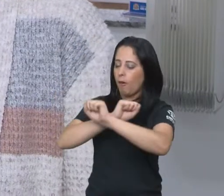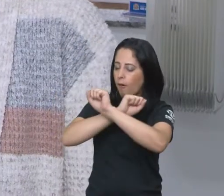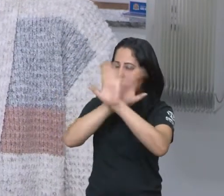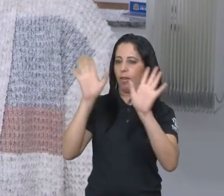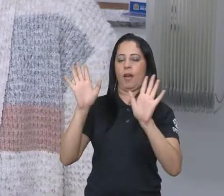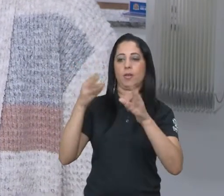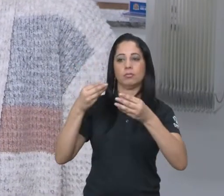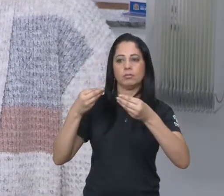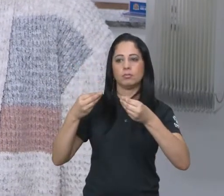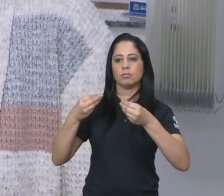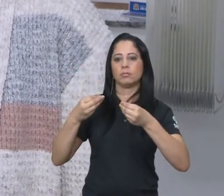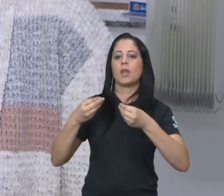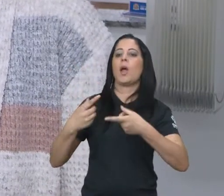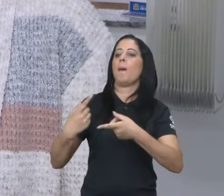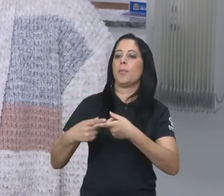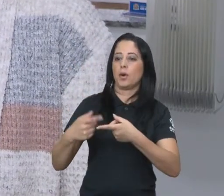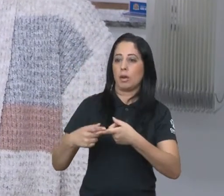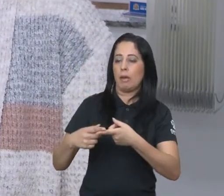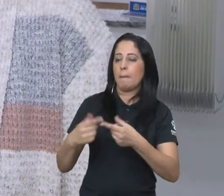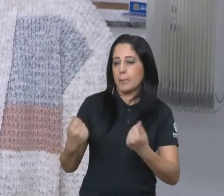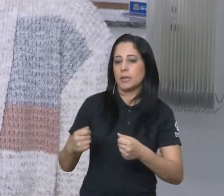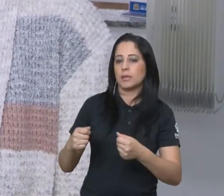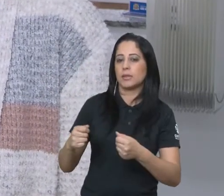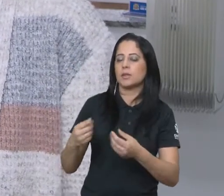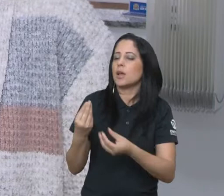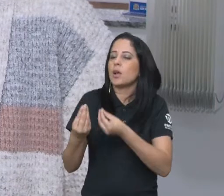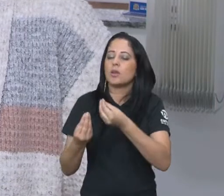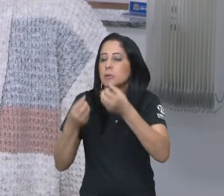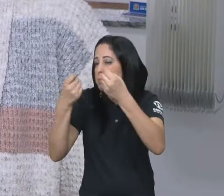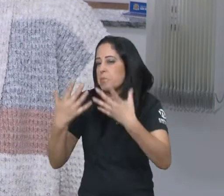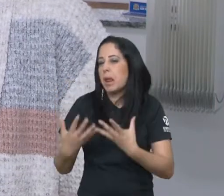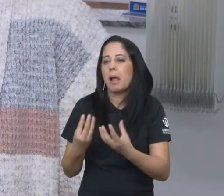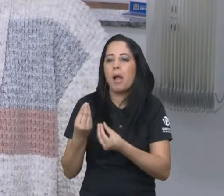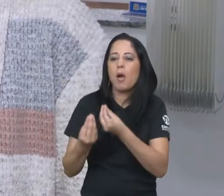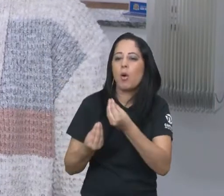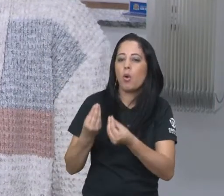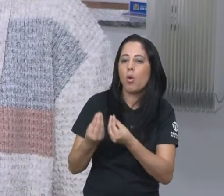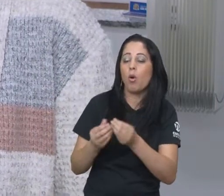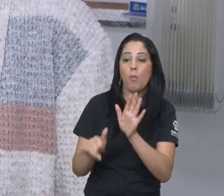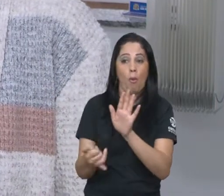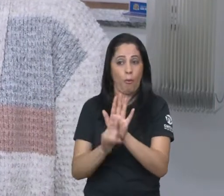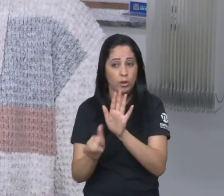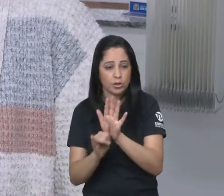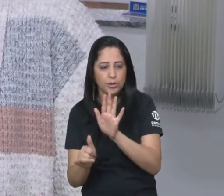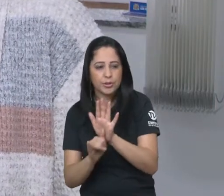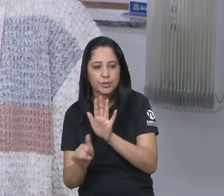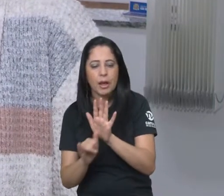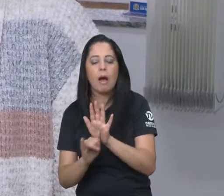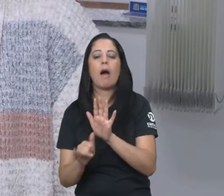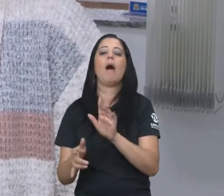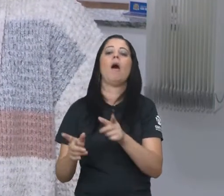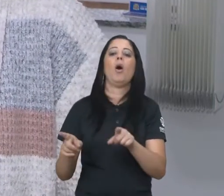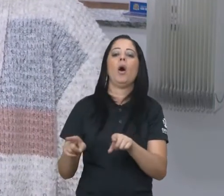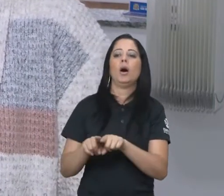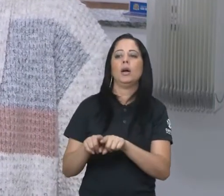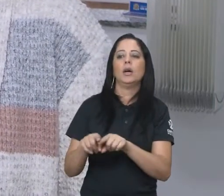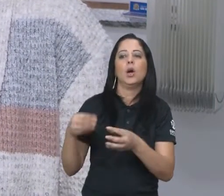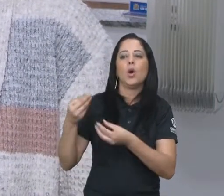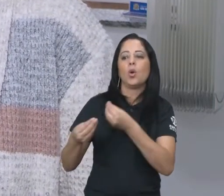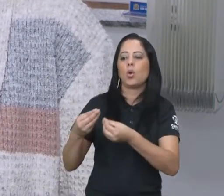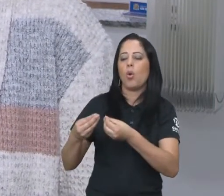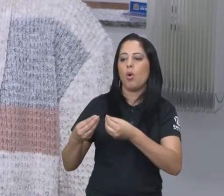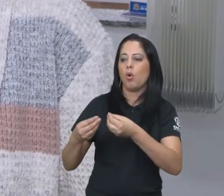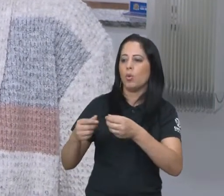cada vez maior para a situação em si, né, de como é o edital, como é